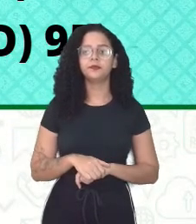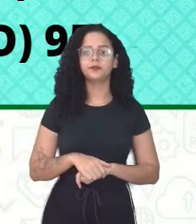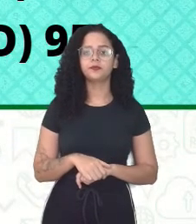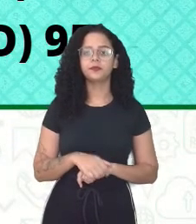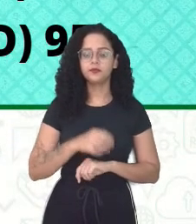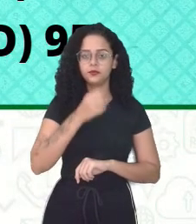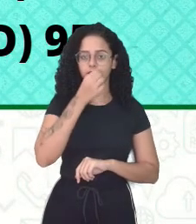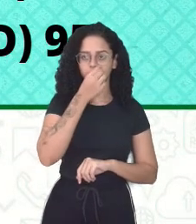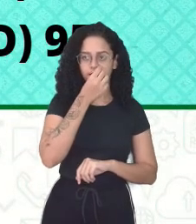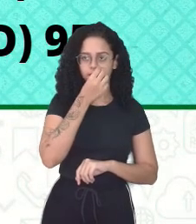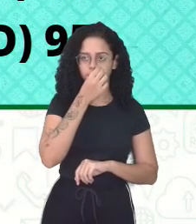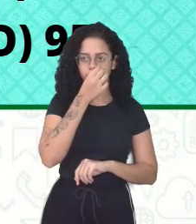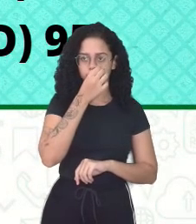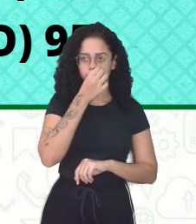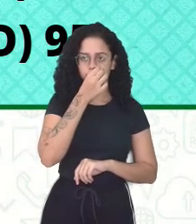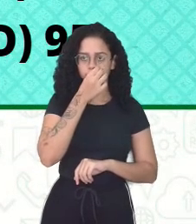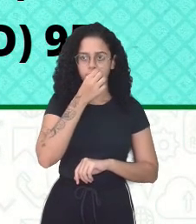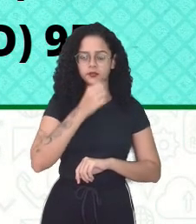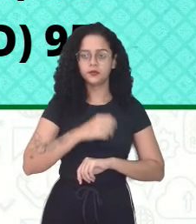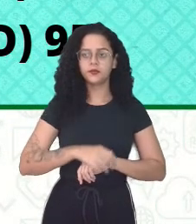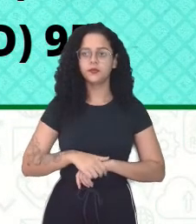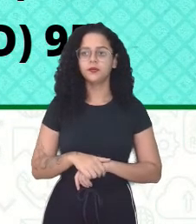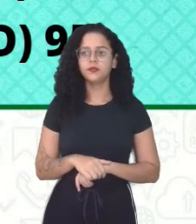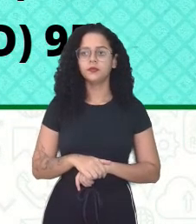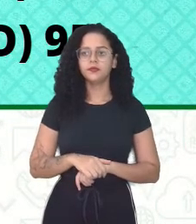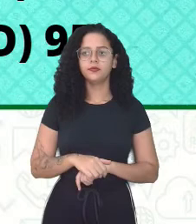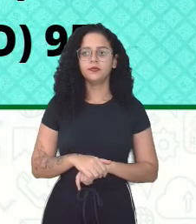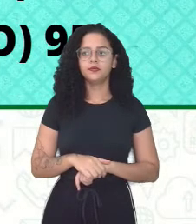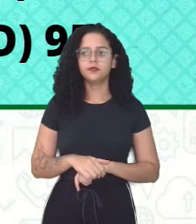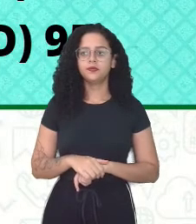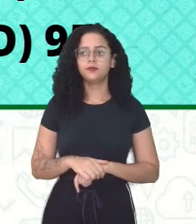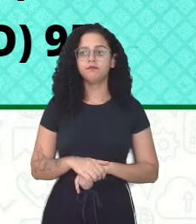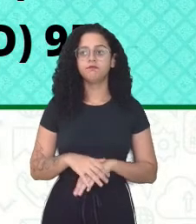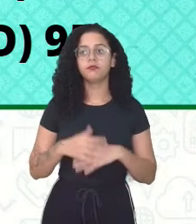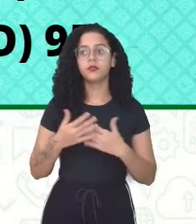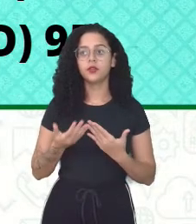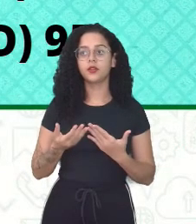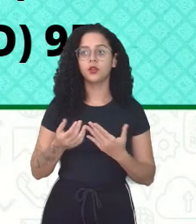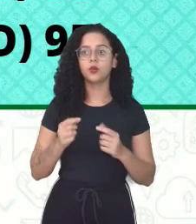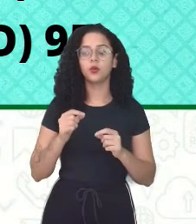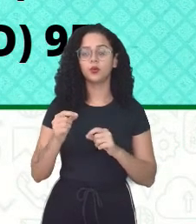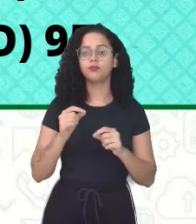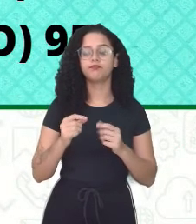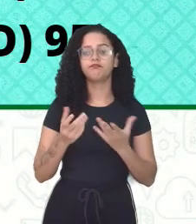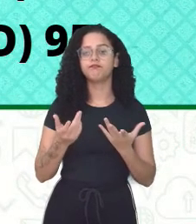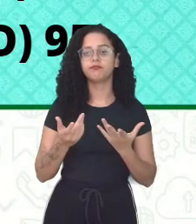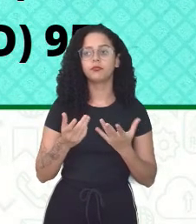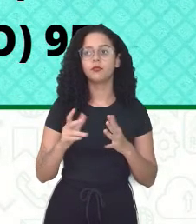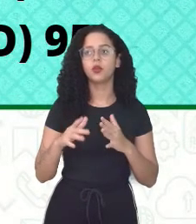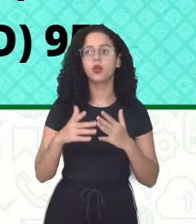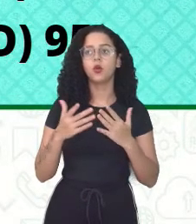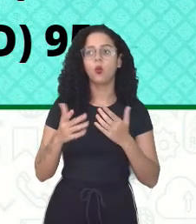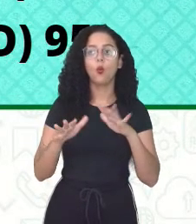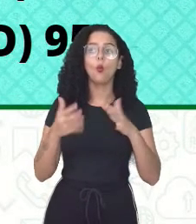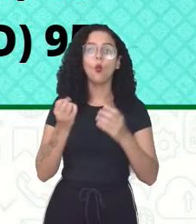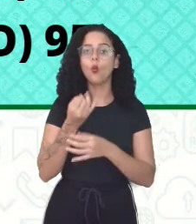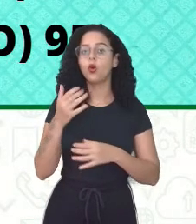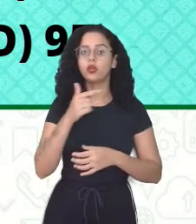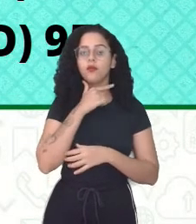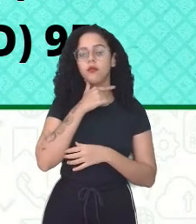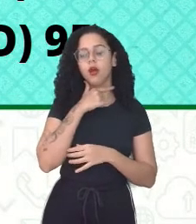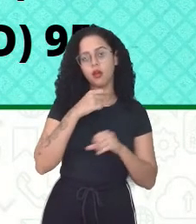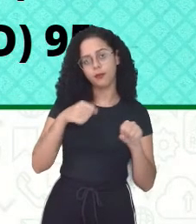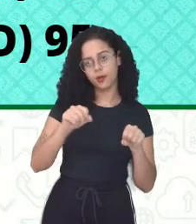horizontal eu tenho exatamente os transportes usados. Ou seja, que estacionam, né? Então, carro,